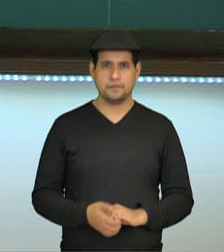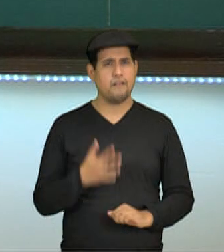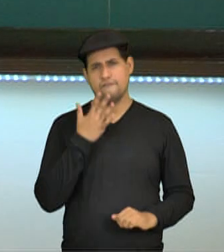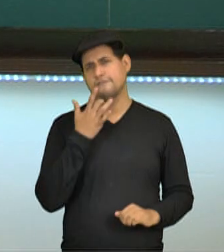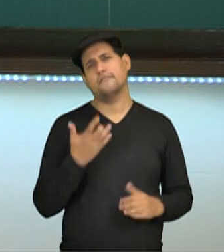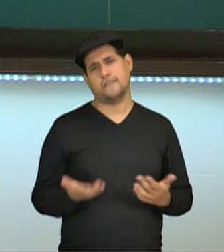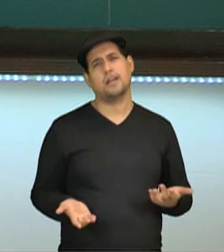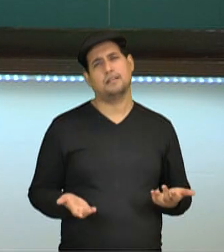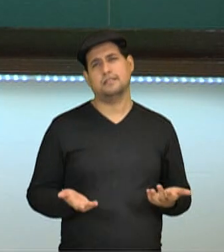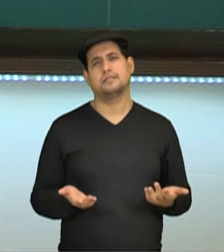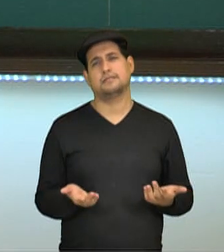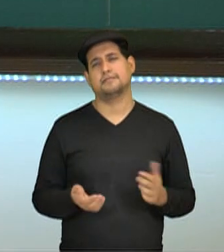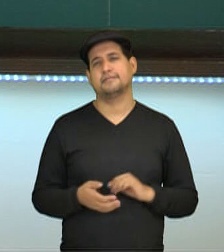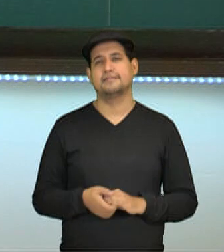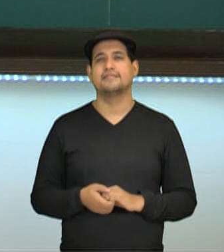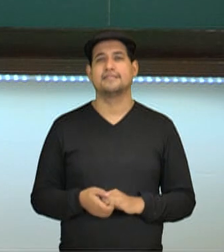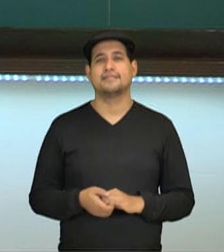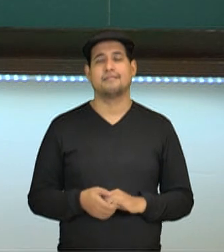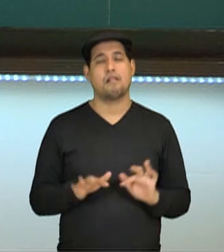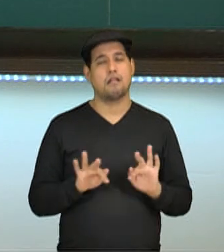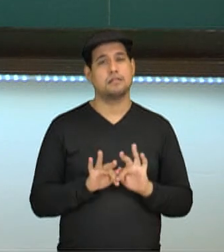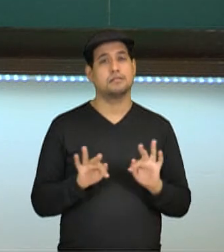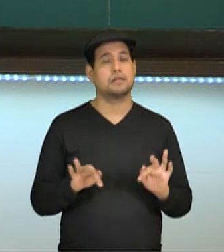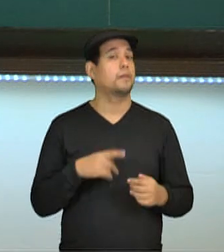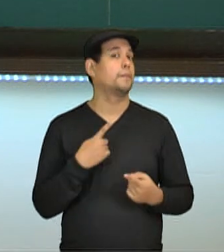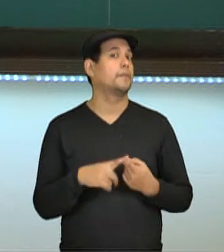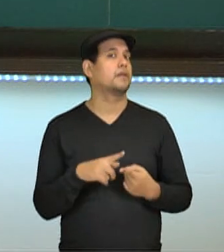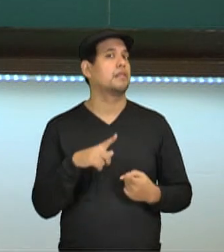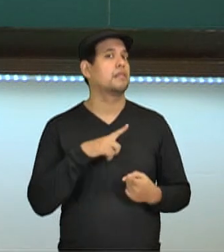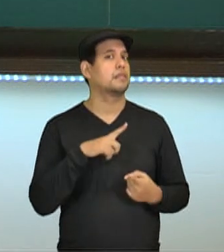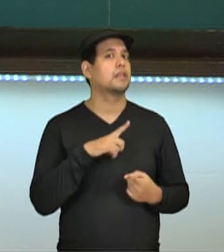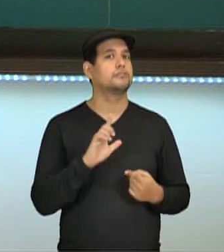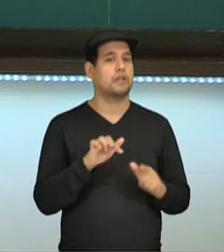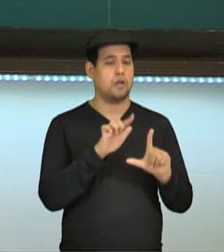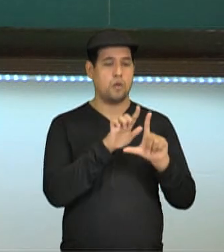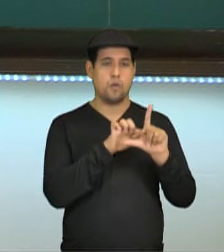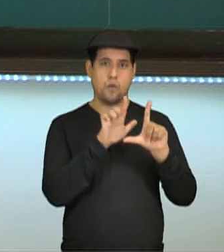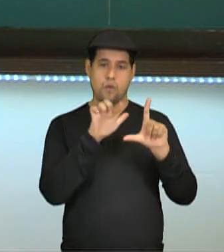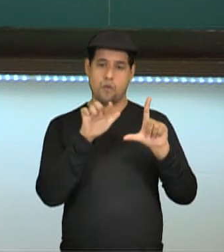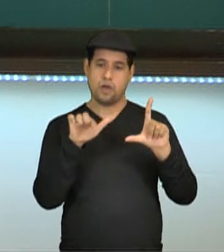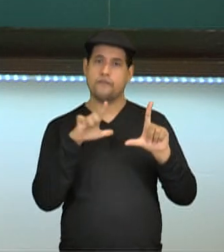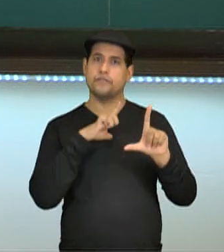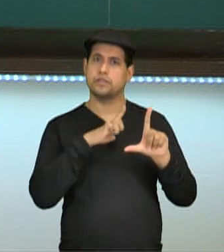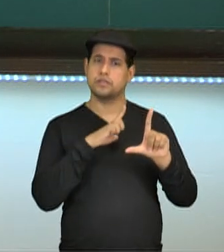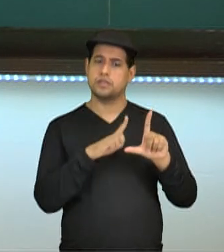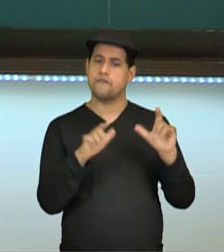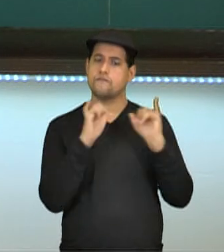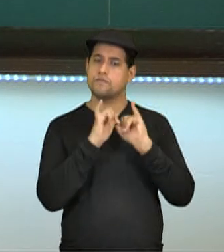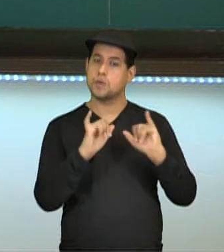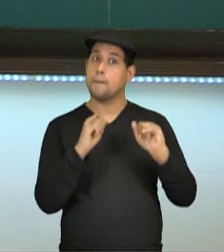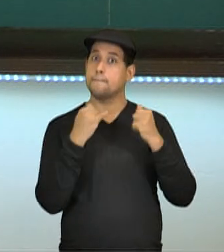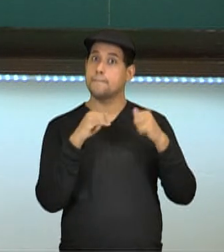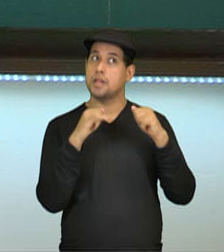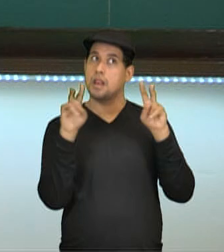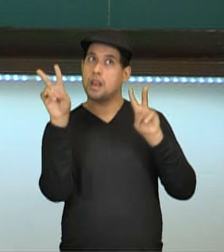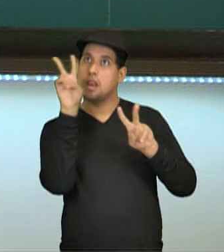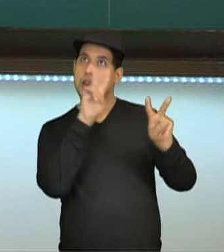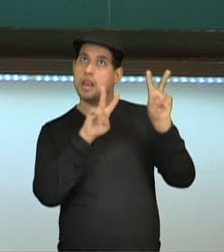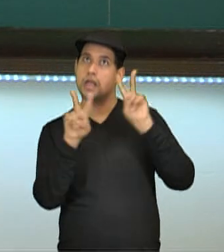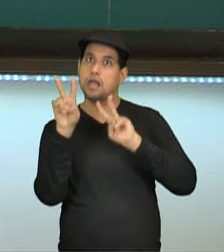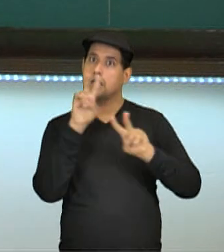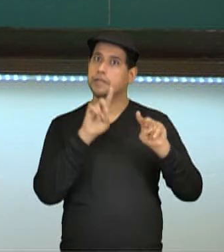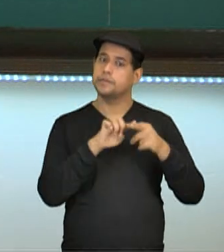Ficou fácil, não ficou? É muito simples, porque você tem o gráfico, tem as informações, basta ler e ir para o